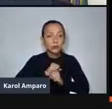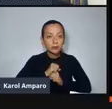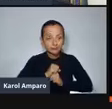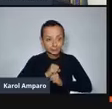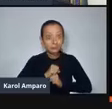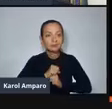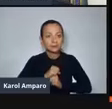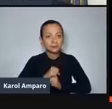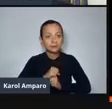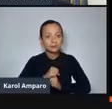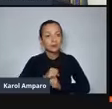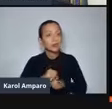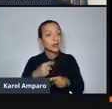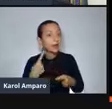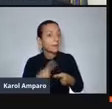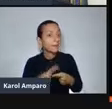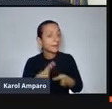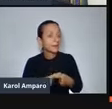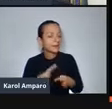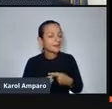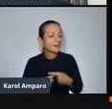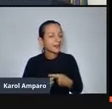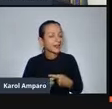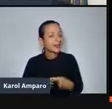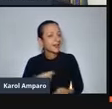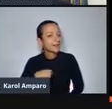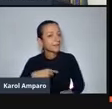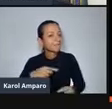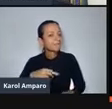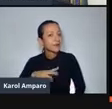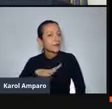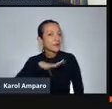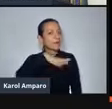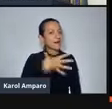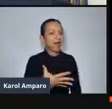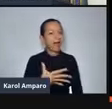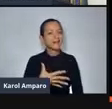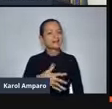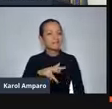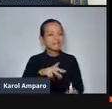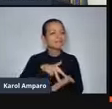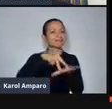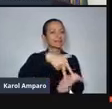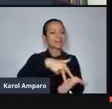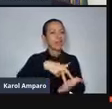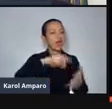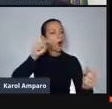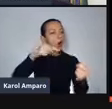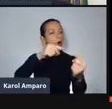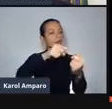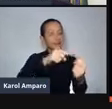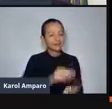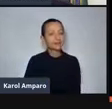aquele chutezinho no traseiro, assim, para falar, vai em frente, continua assim, coisa e tal, você vai conseguir os seus objetivos, né?